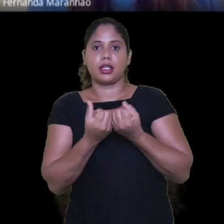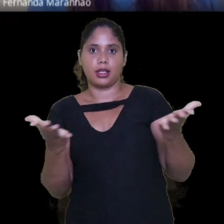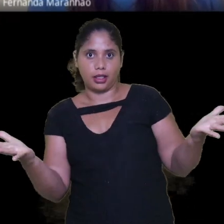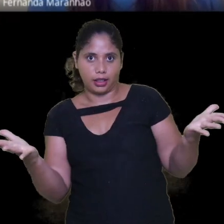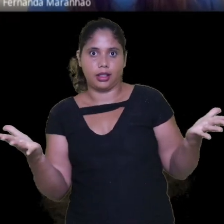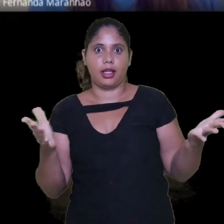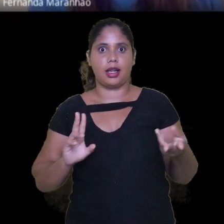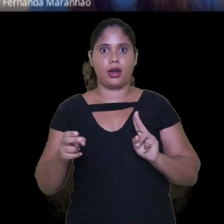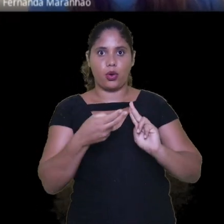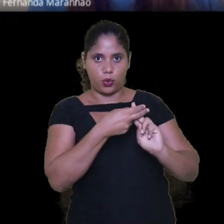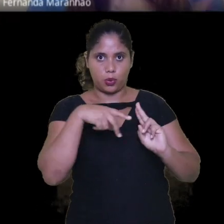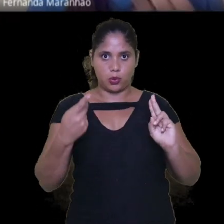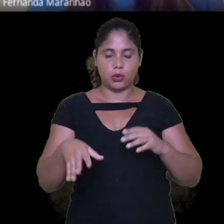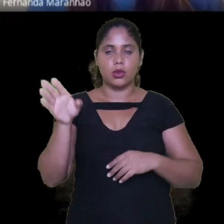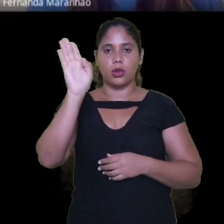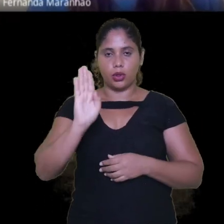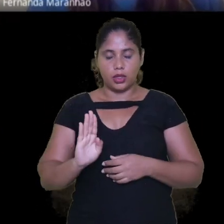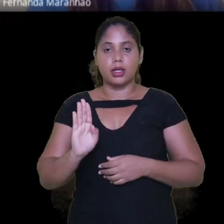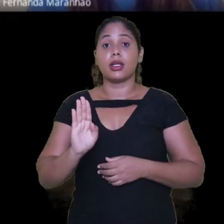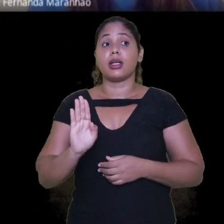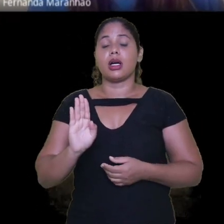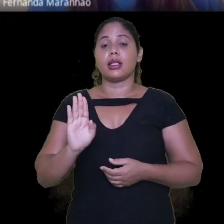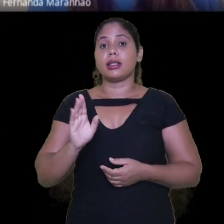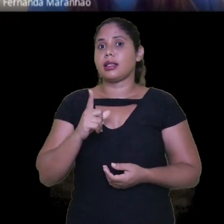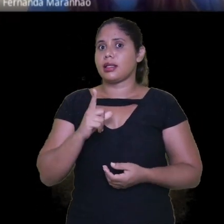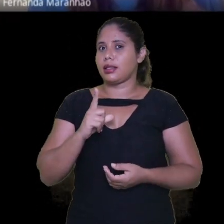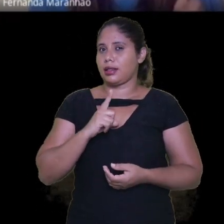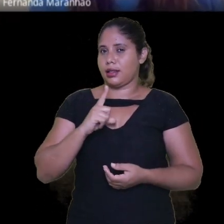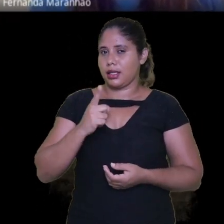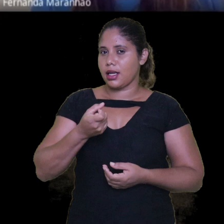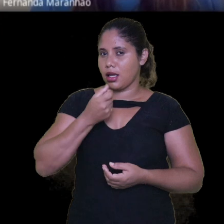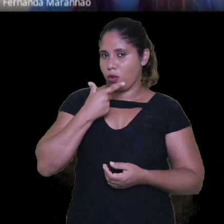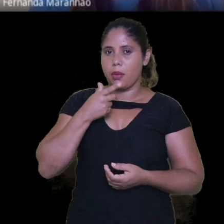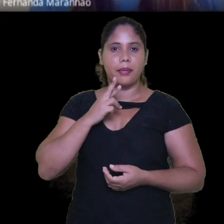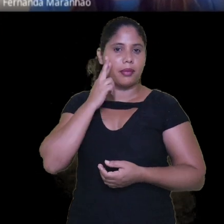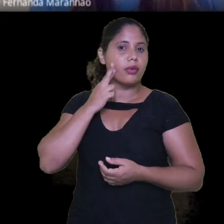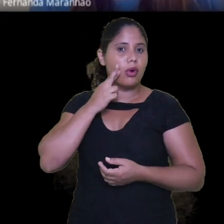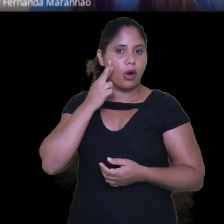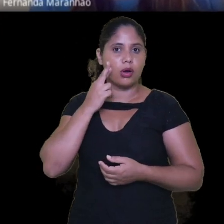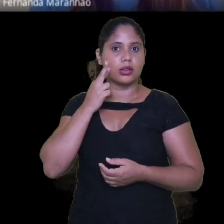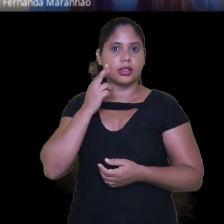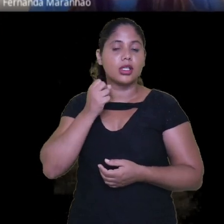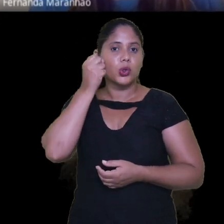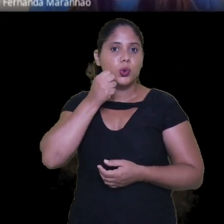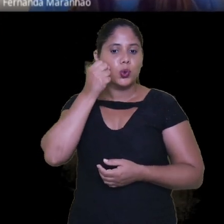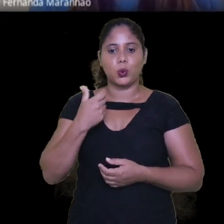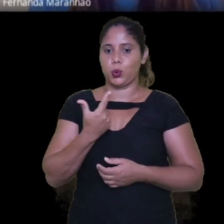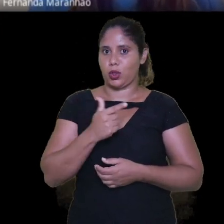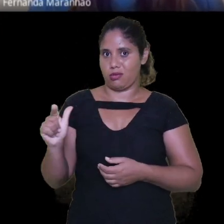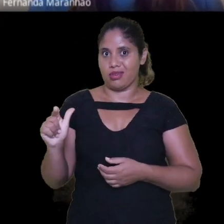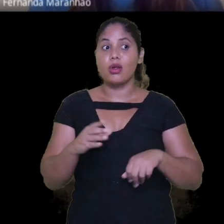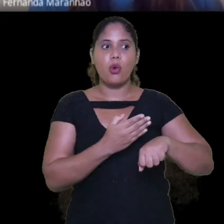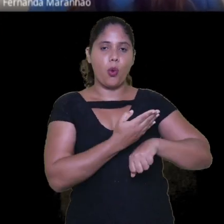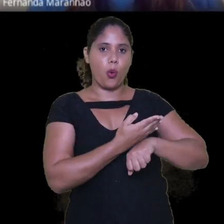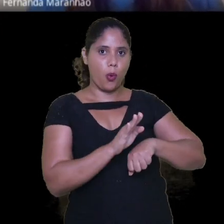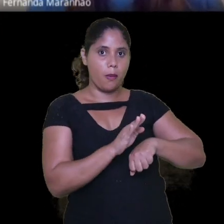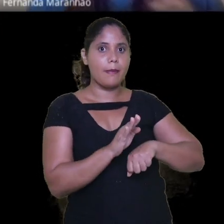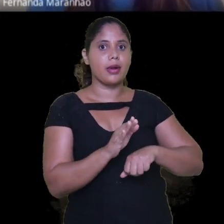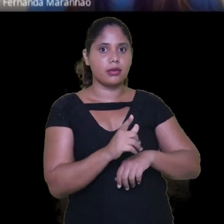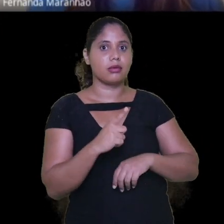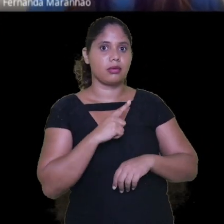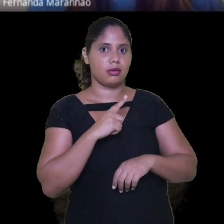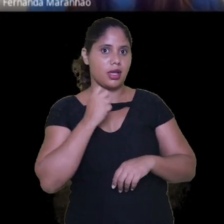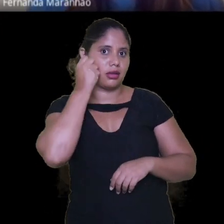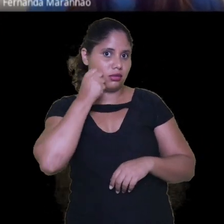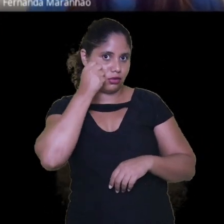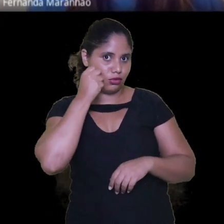50 miligramas. No entanto, se o comprimido ele não é sucado, ele não pode ser partido ao meio, porque ao parti-lo, a gente pode ter metade